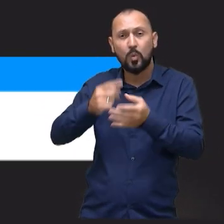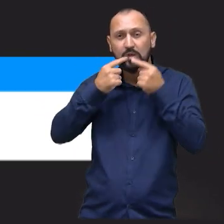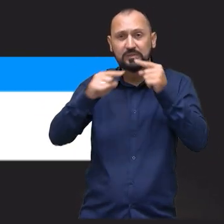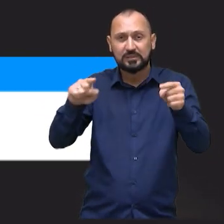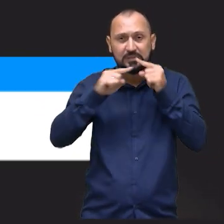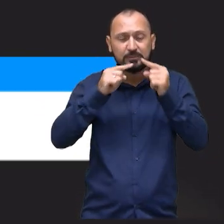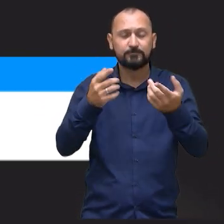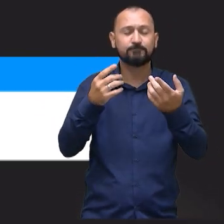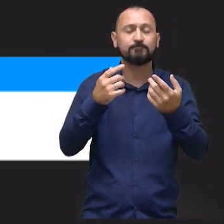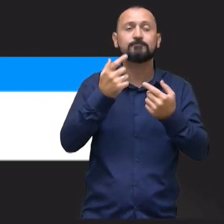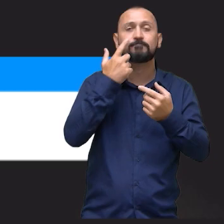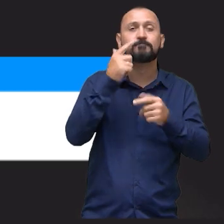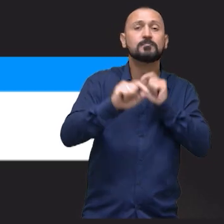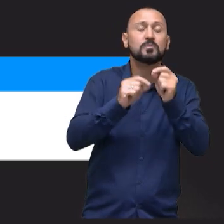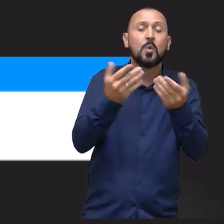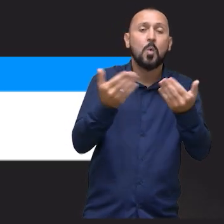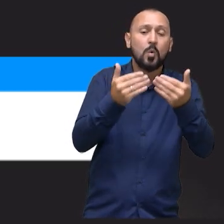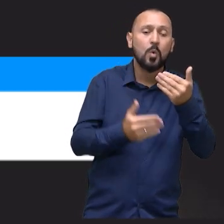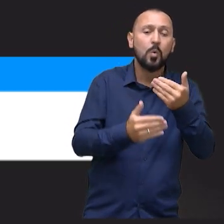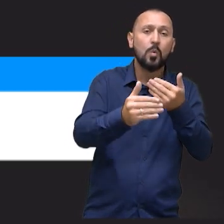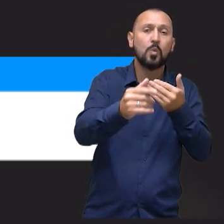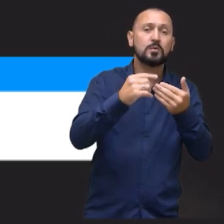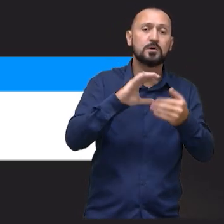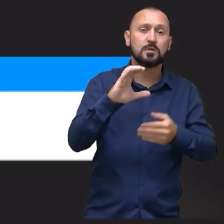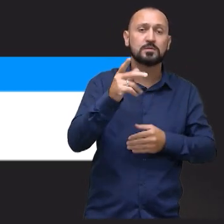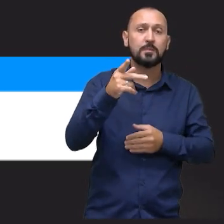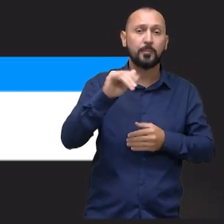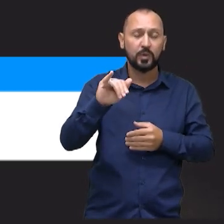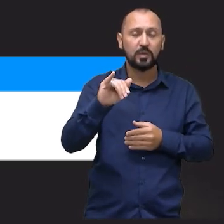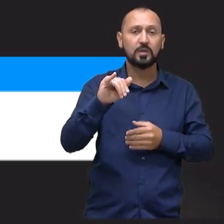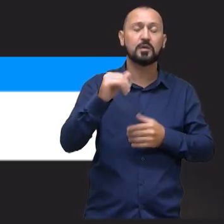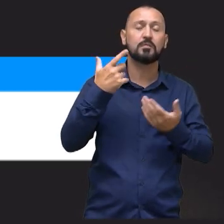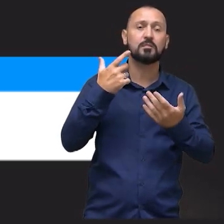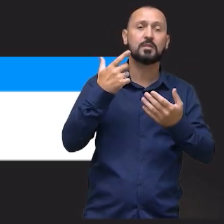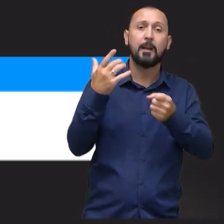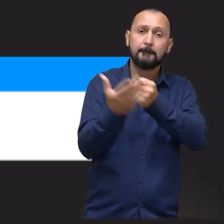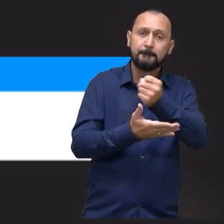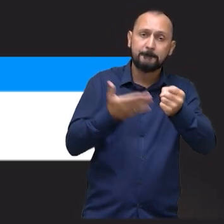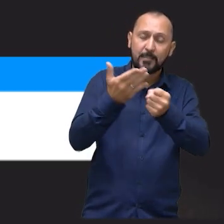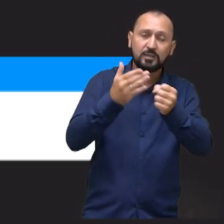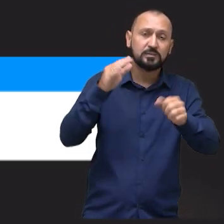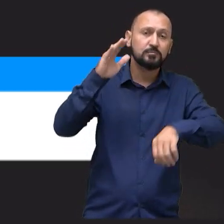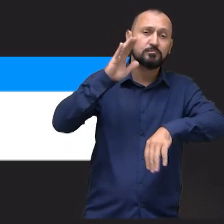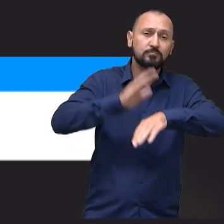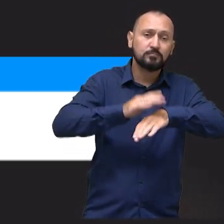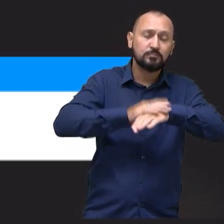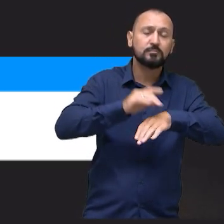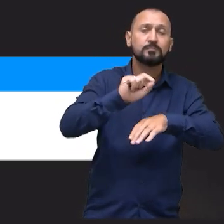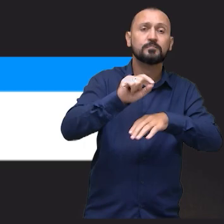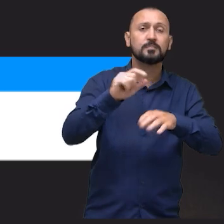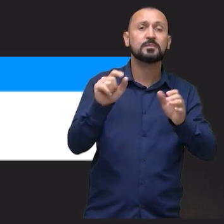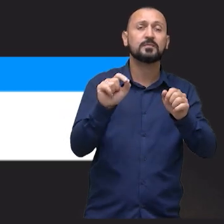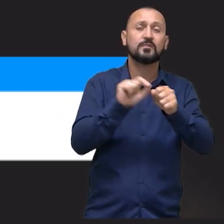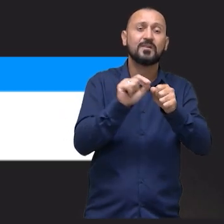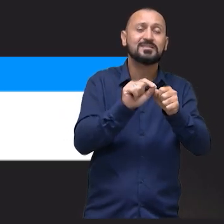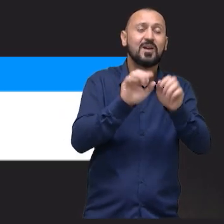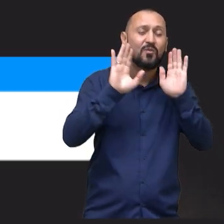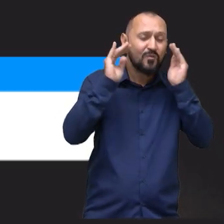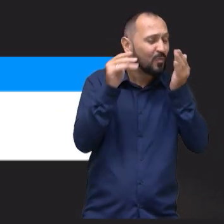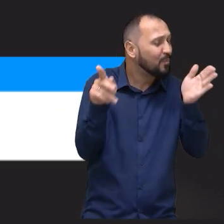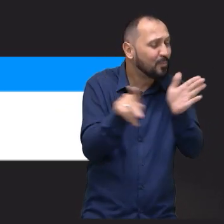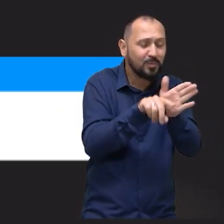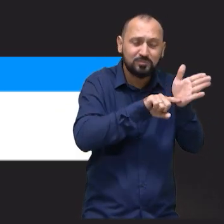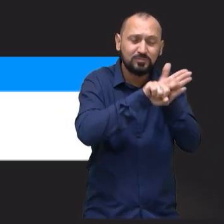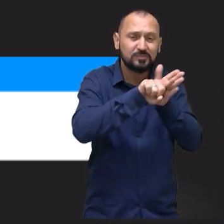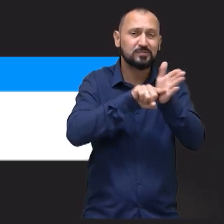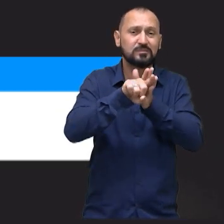PROCON-MS, considerando que atualmente os trabalhos da CPI da Energisa estão pautados exclusivamente na realização